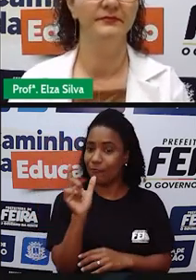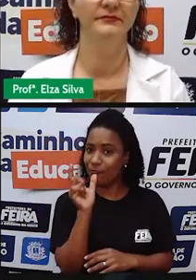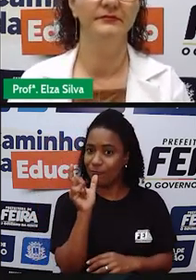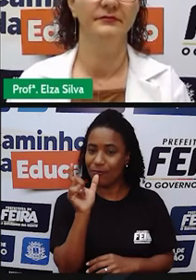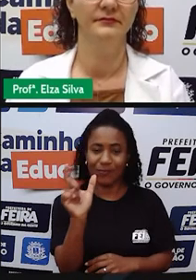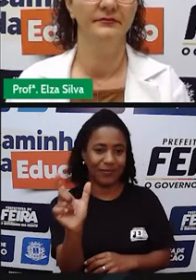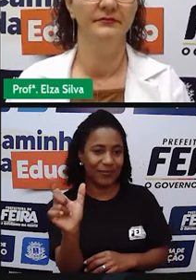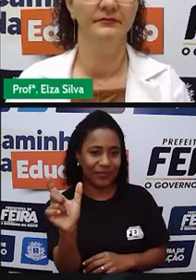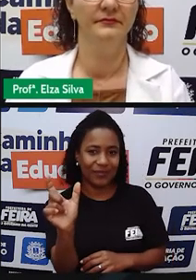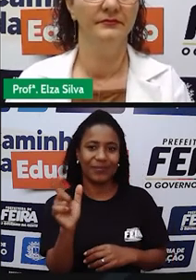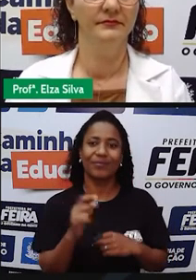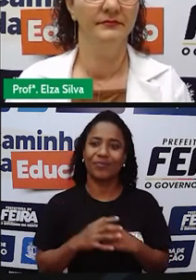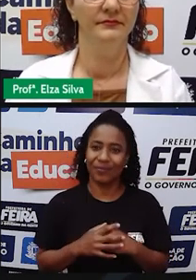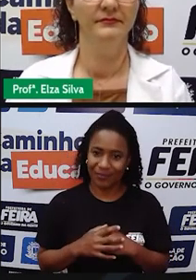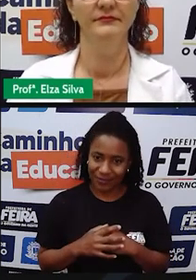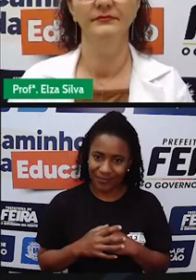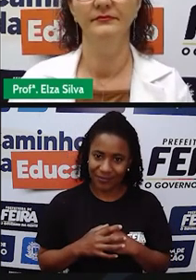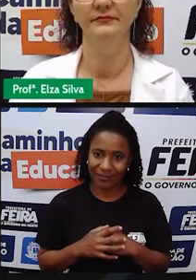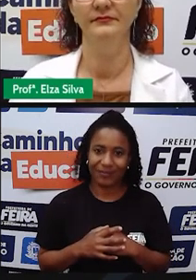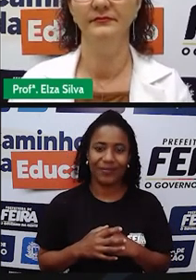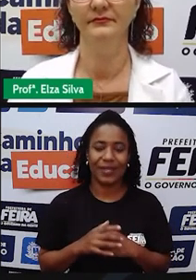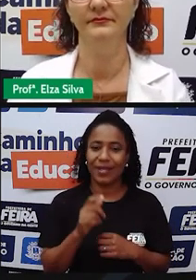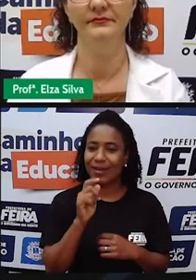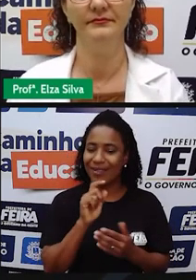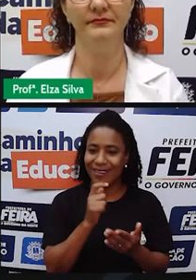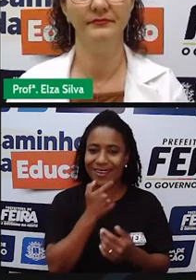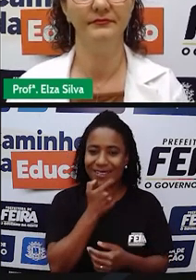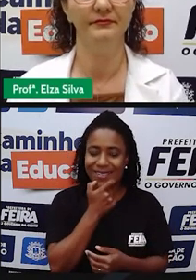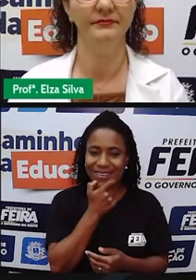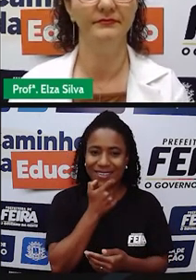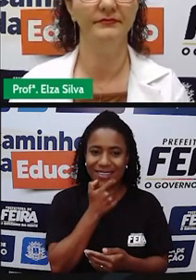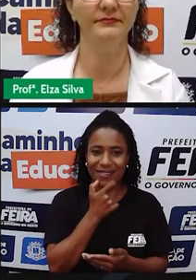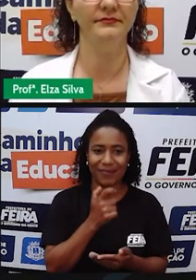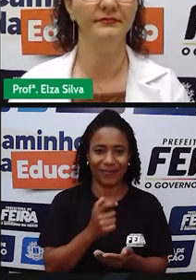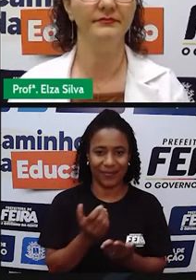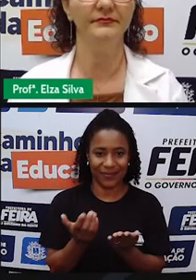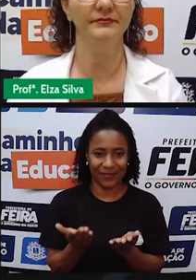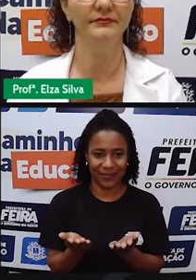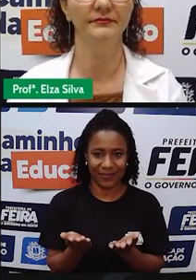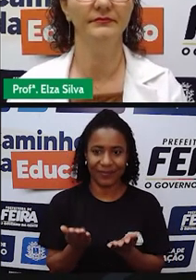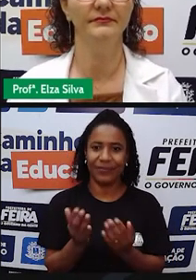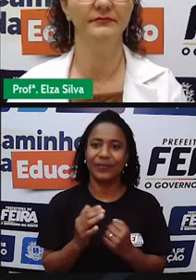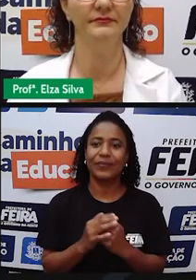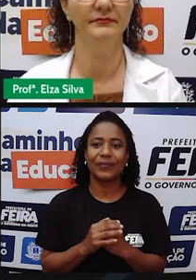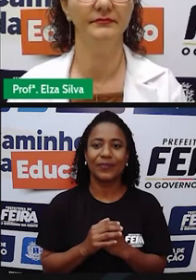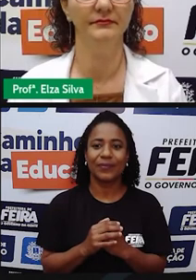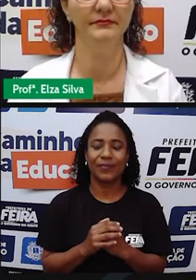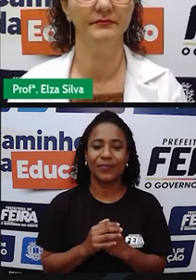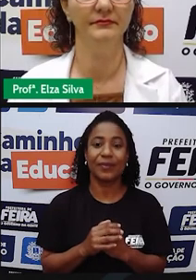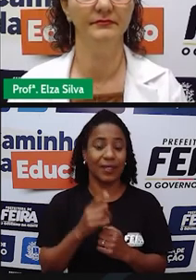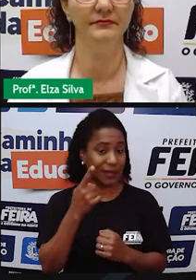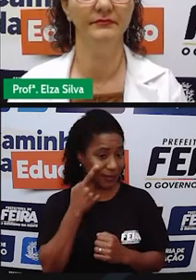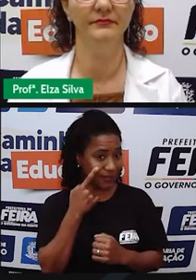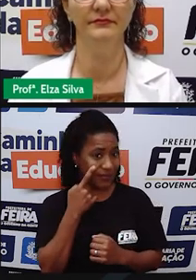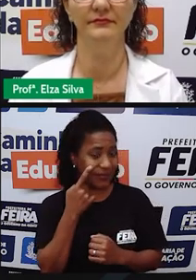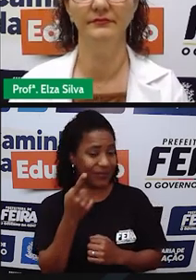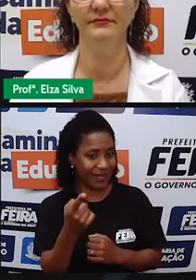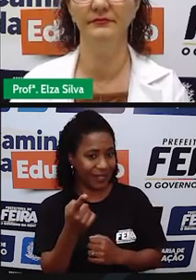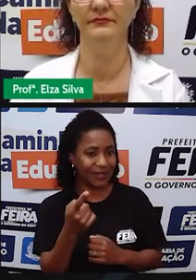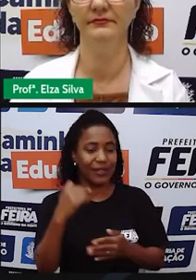como save up to 70% off. Então, vai ter esse desconto de